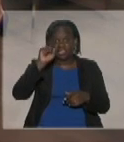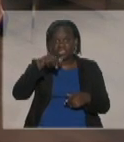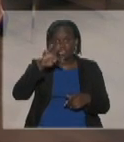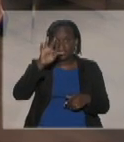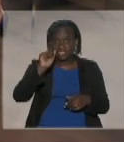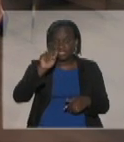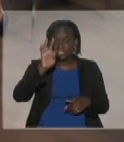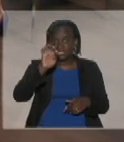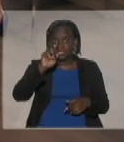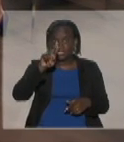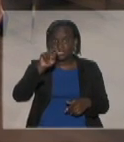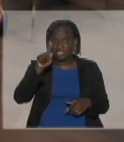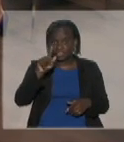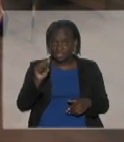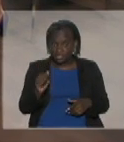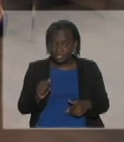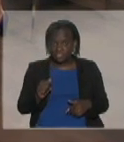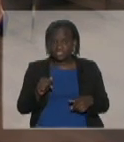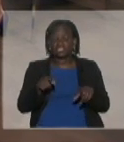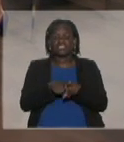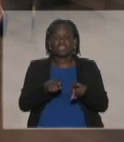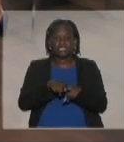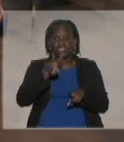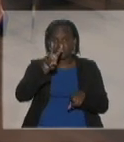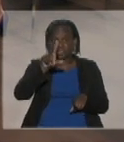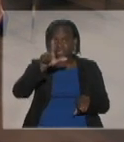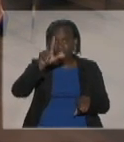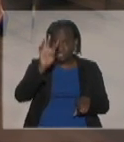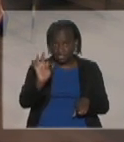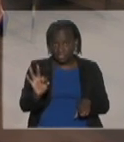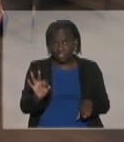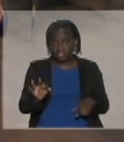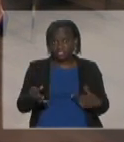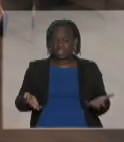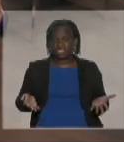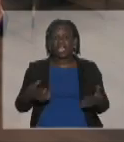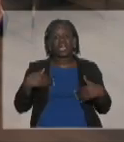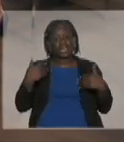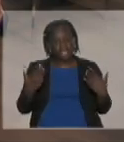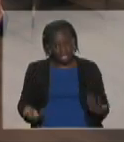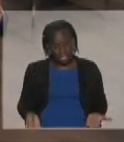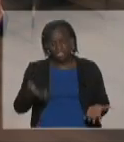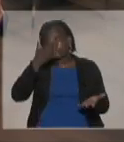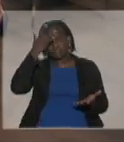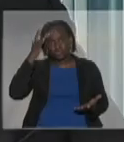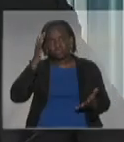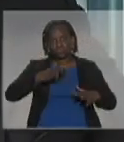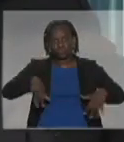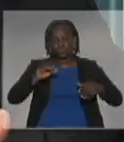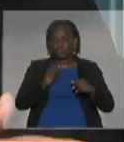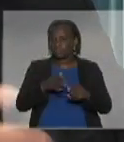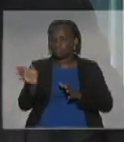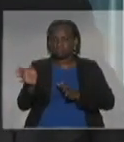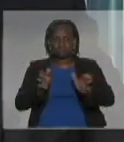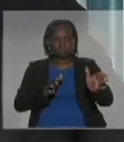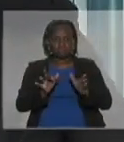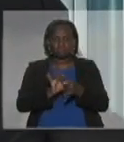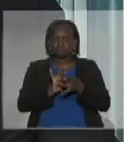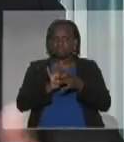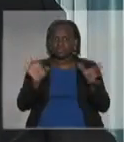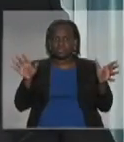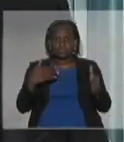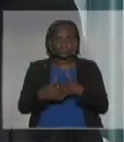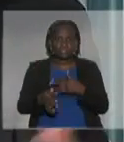Santa Teresa. Tinha que estar o VLT. Porque aí sim as pessoas podem se